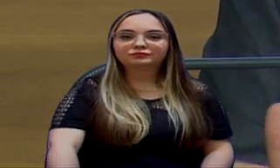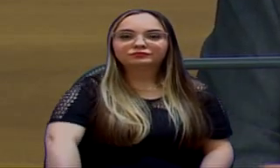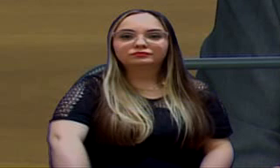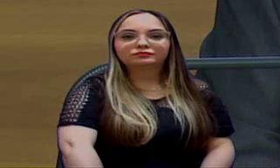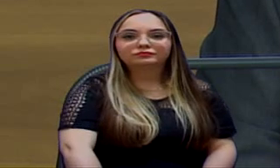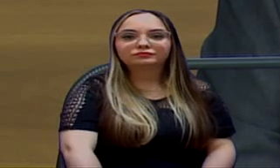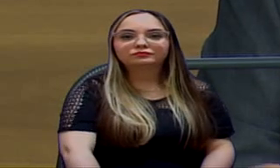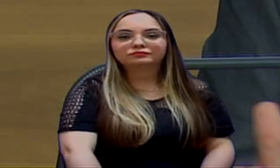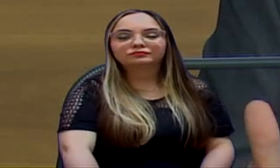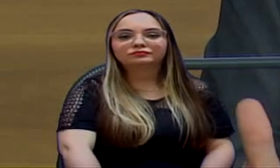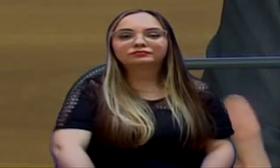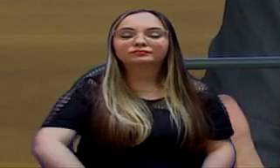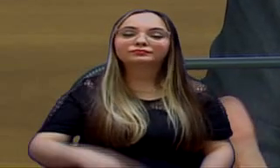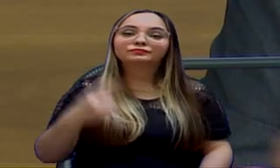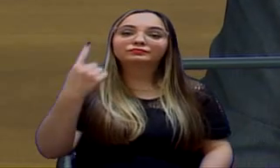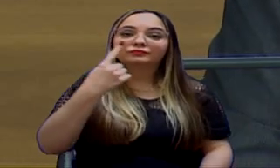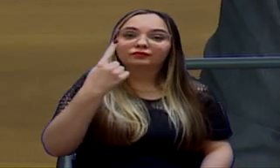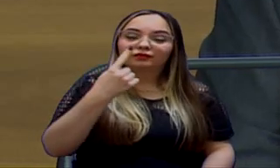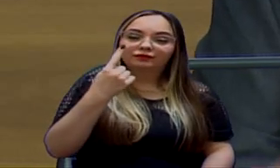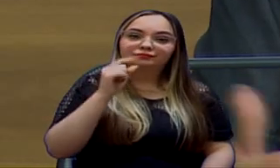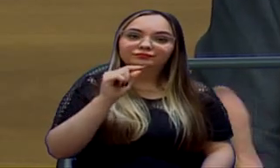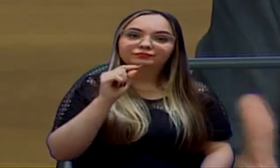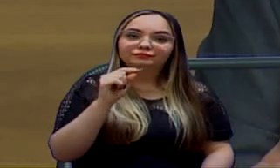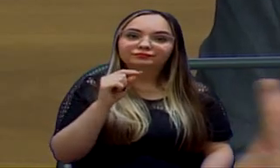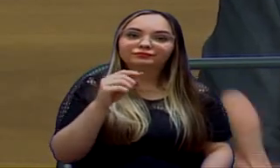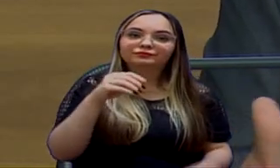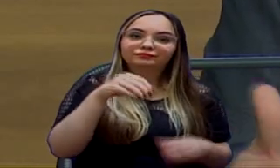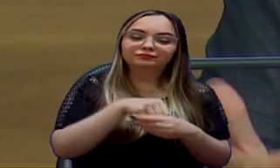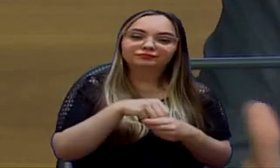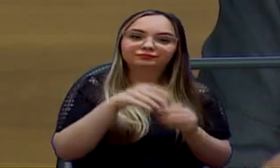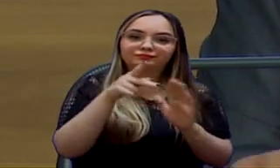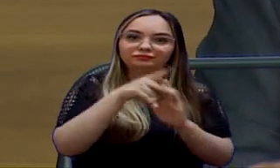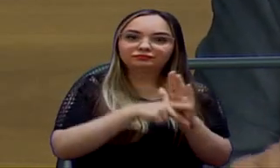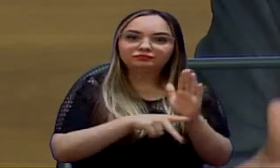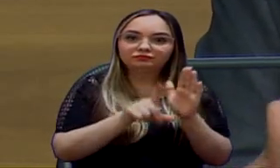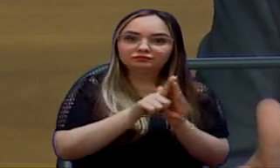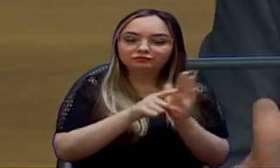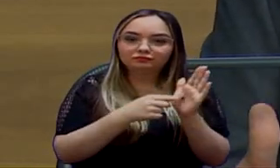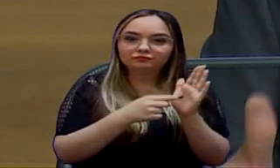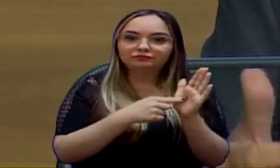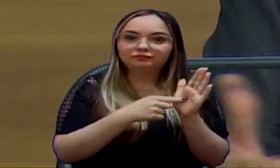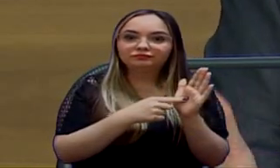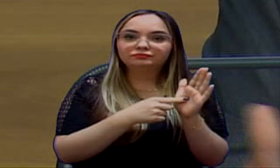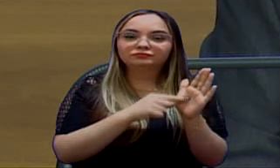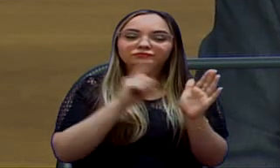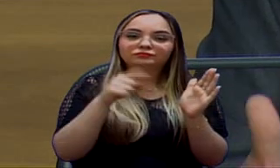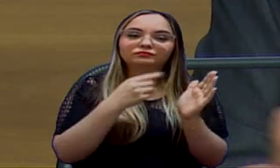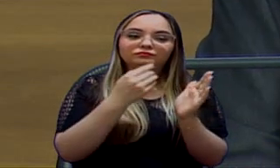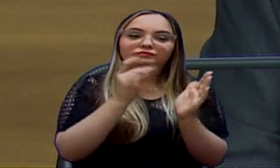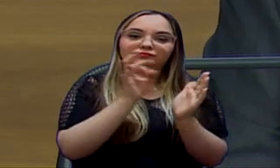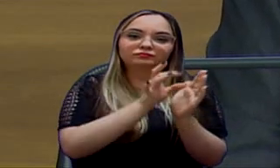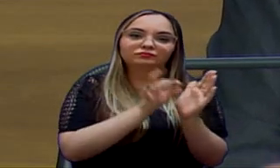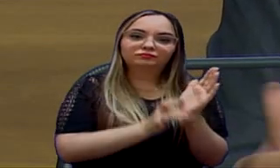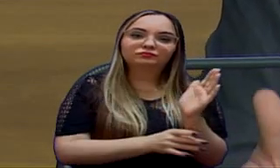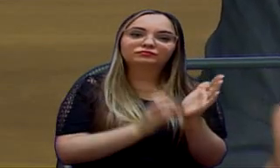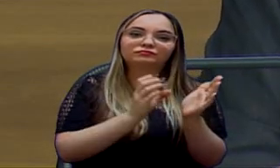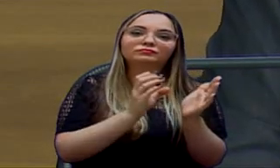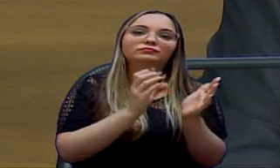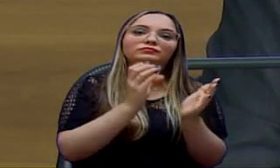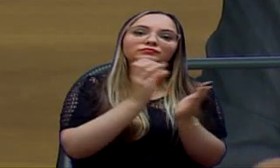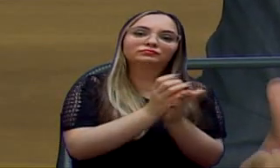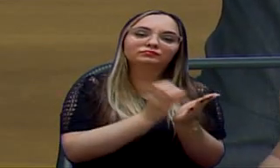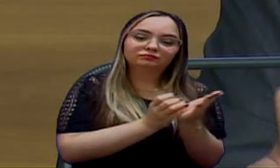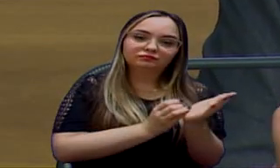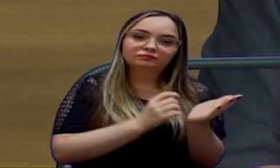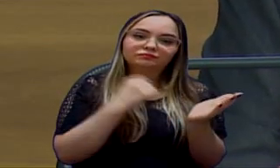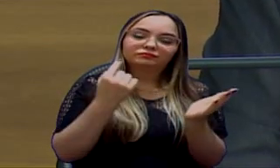primeiro a disposição preliminares Então dentro do projeto de lei a gente abriu por capítulos e lá dentro tem a disposições